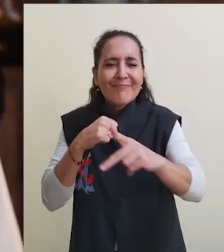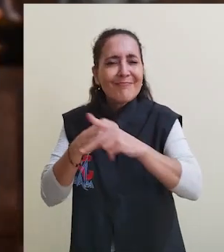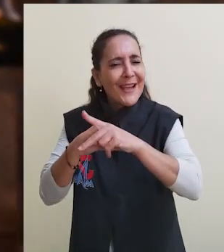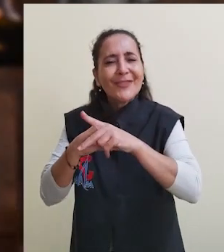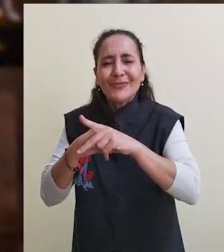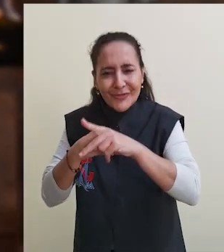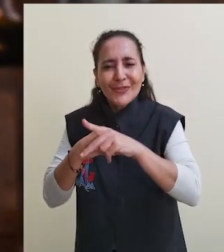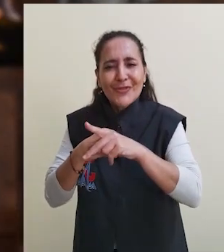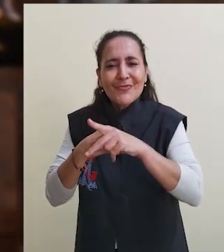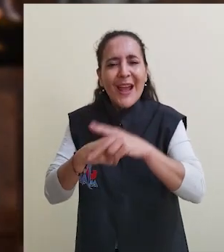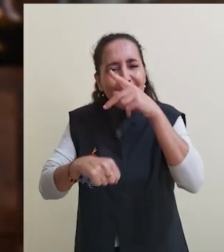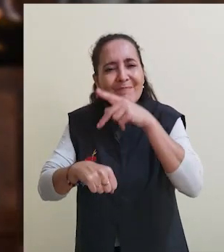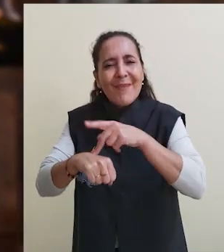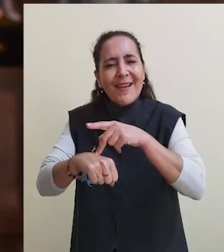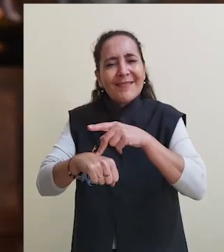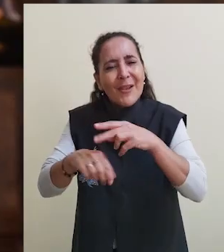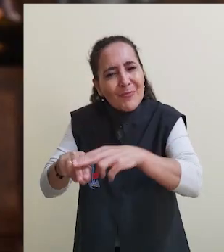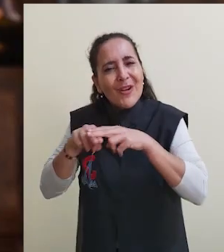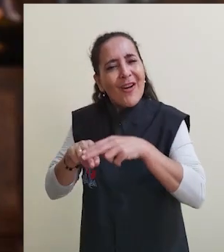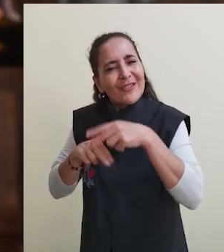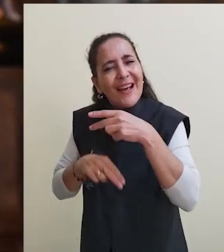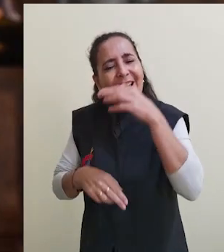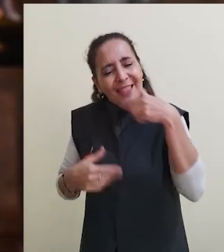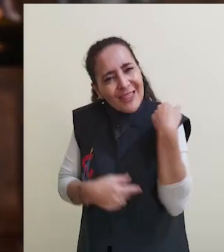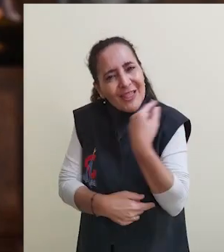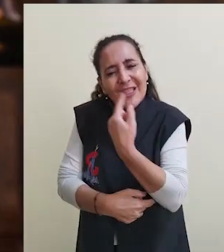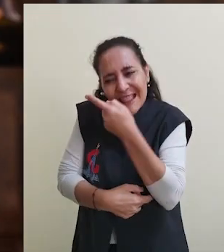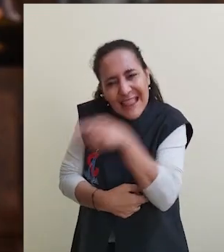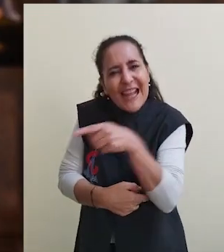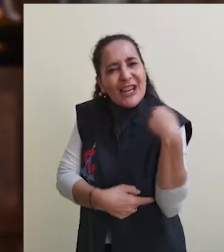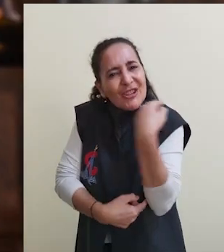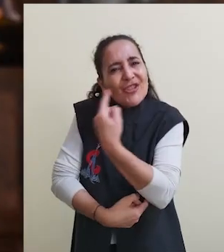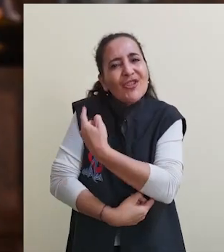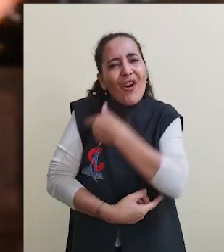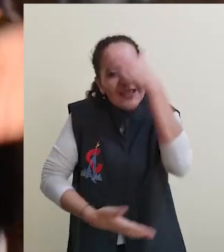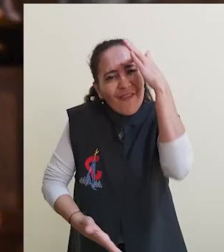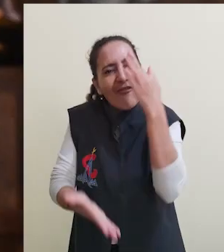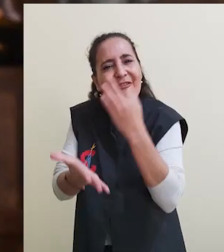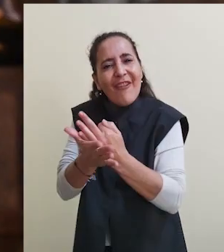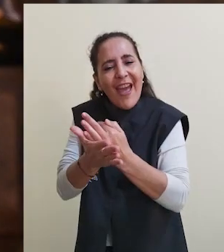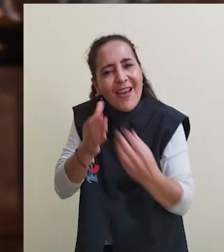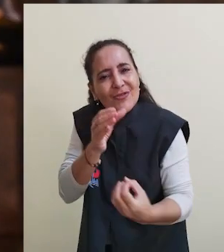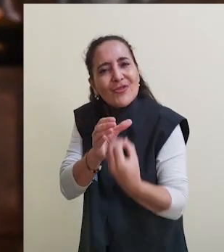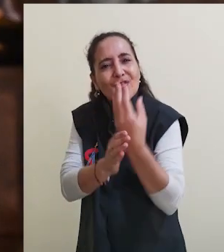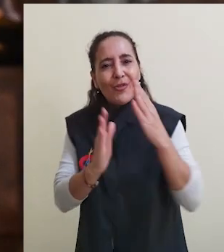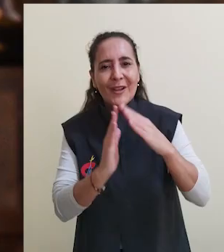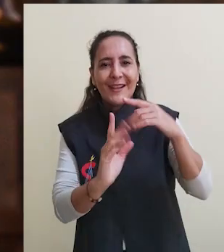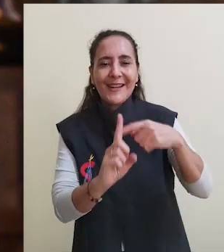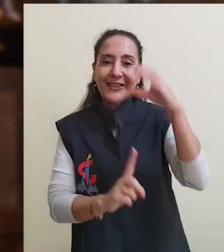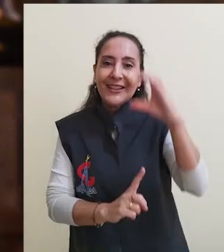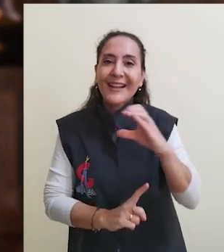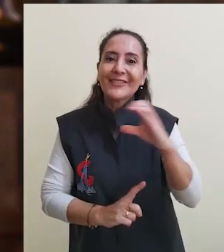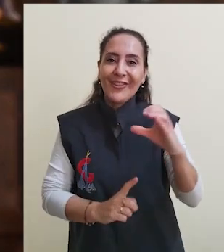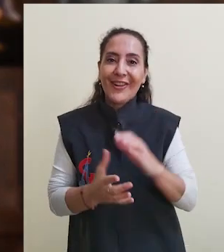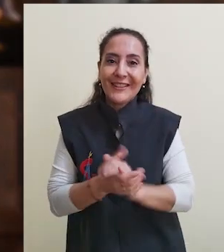dom extraordinário que Deus concedeu a Pedro. Nossa fé é construída no sangue de tantos mártires que